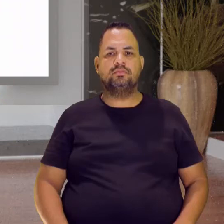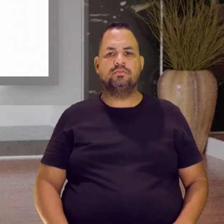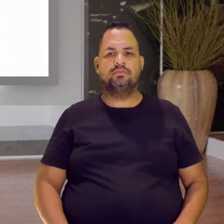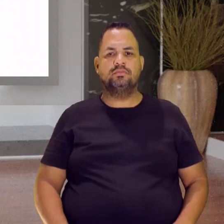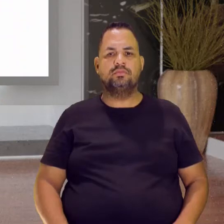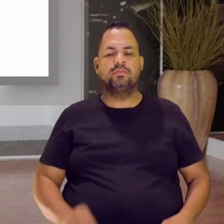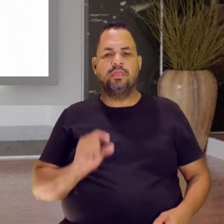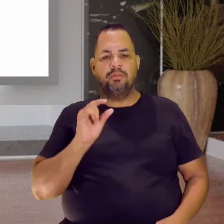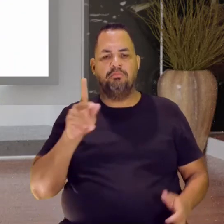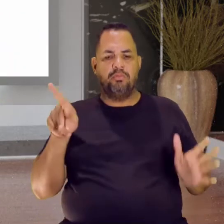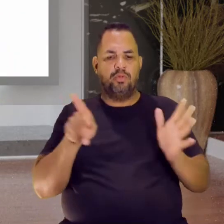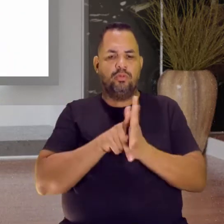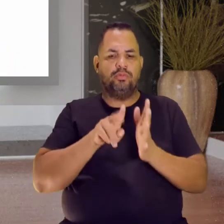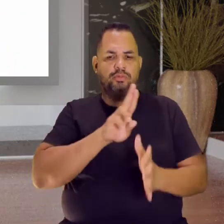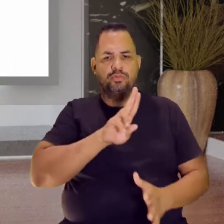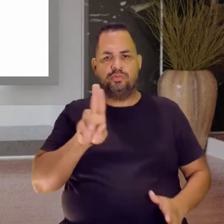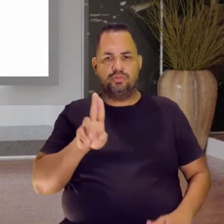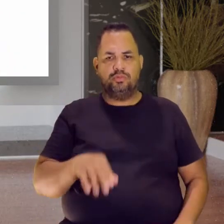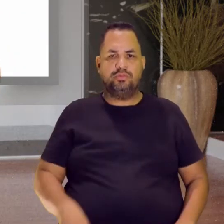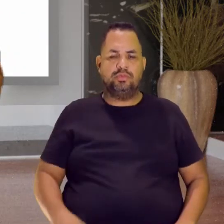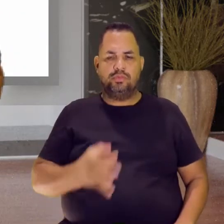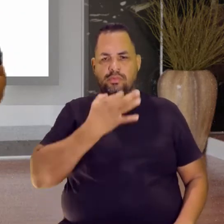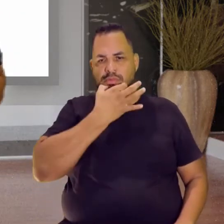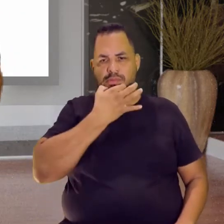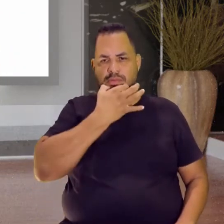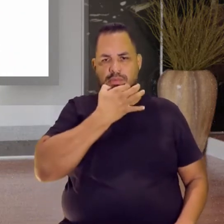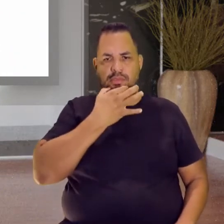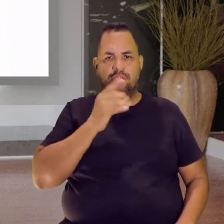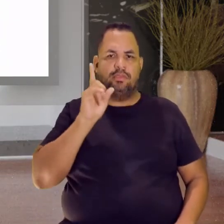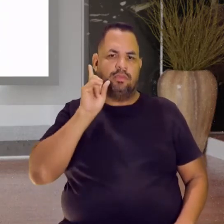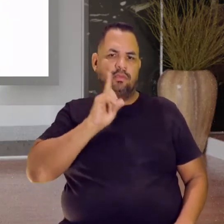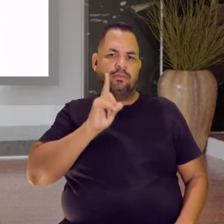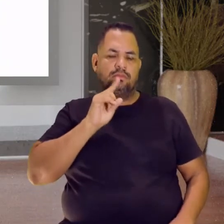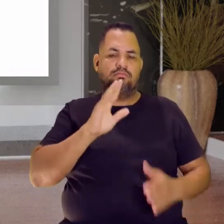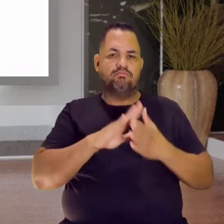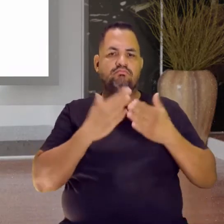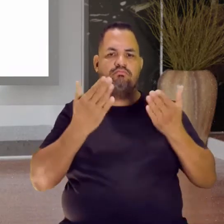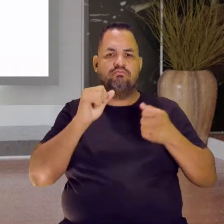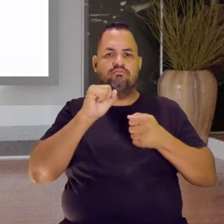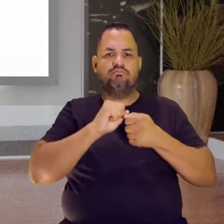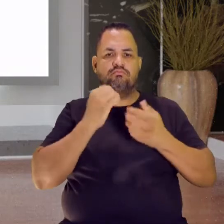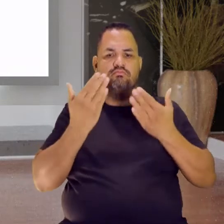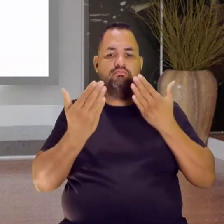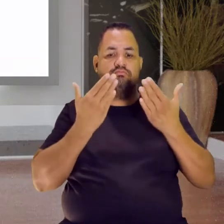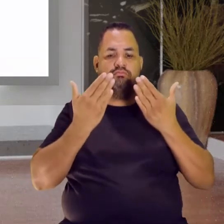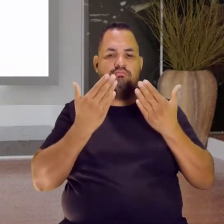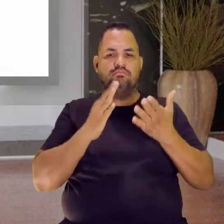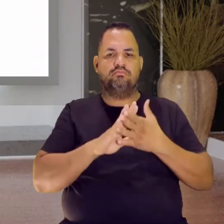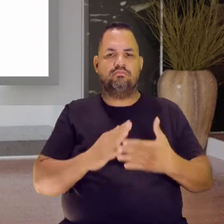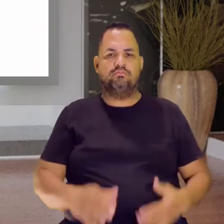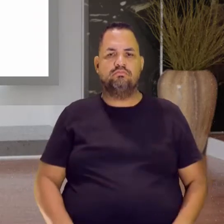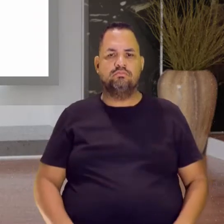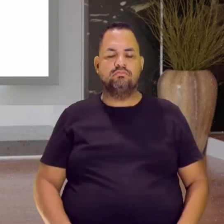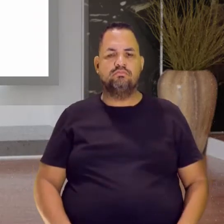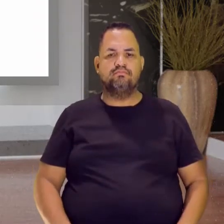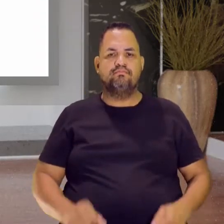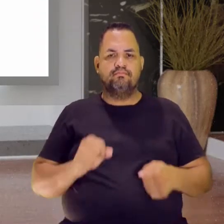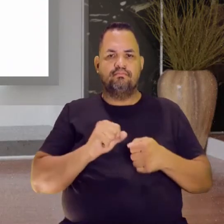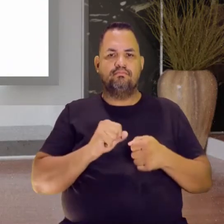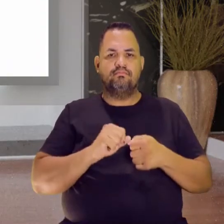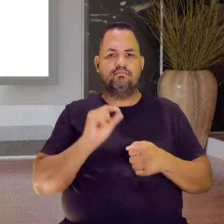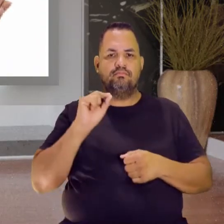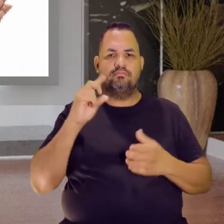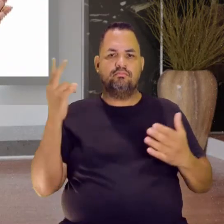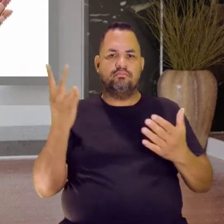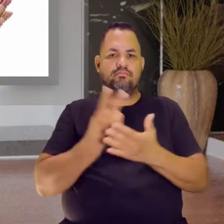caso genitivo, né? Para quem estuda inglês. Então, é para você fazer um paralelo, para você entender, né, o